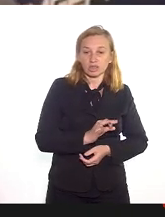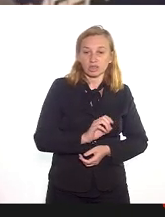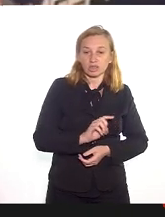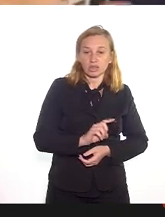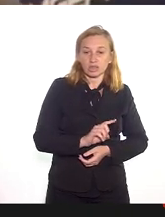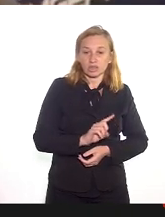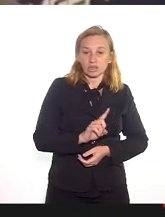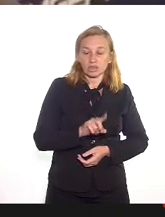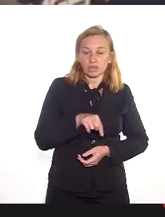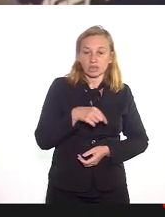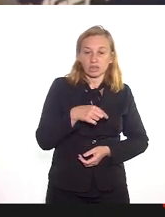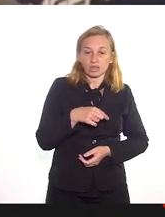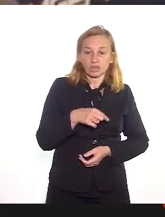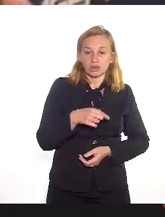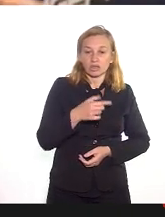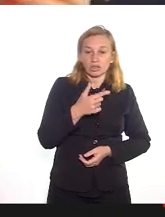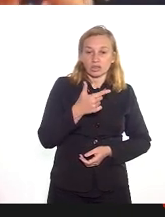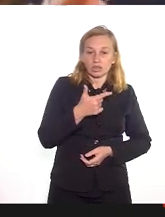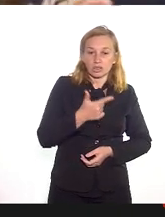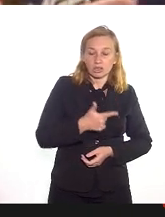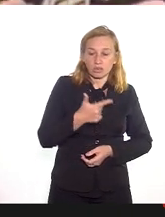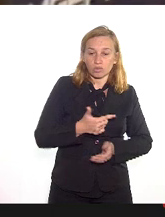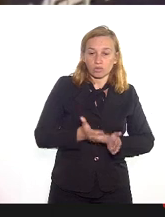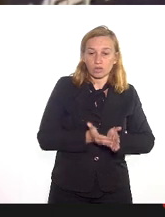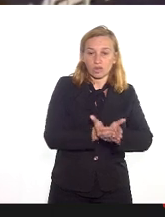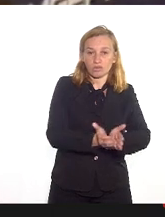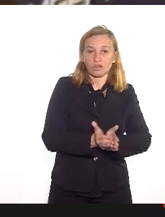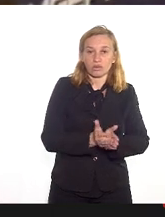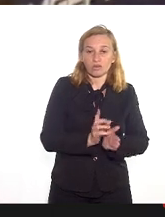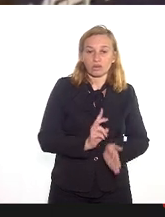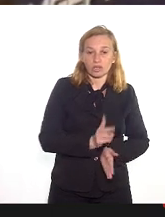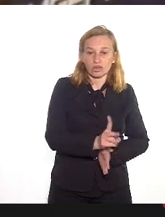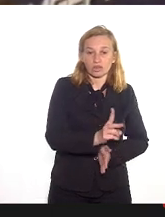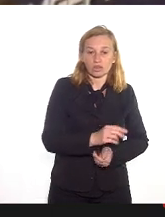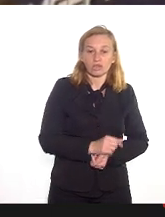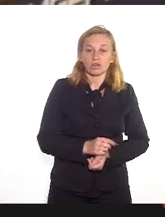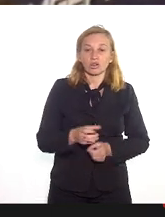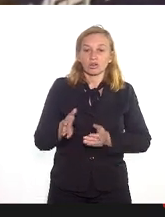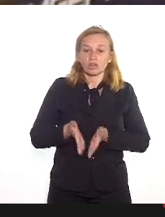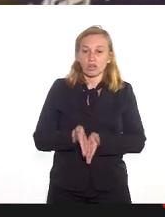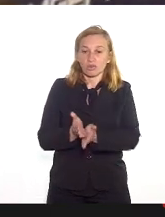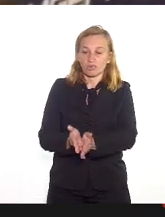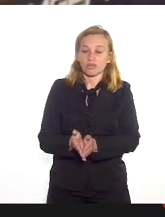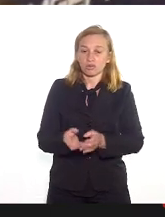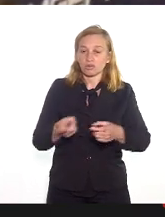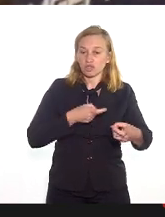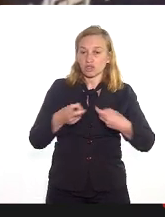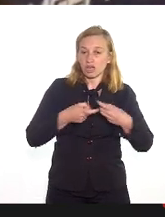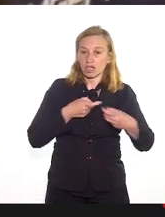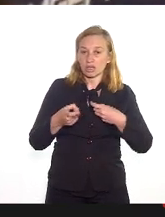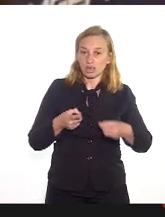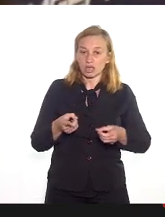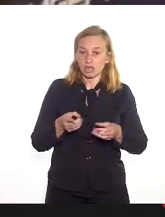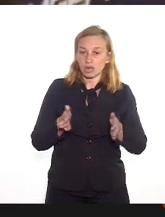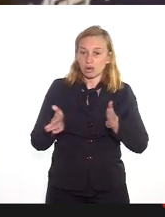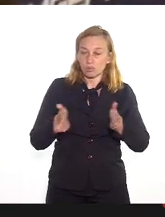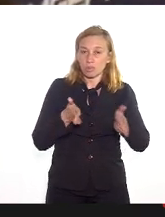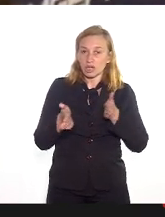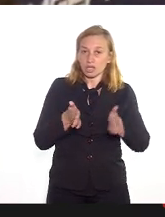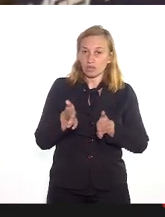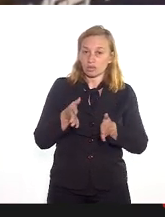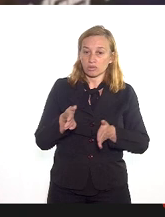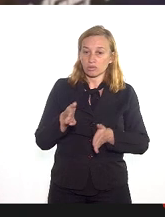partir do segundo navio. Isso, para um navio de guerra, é uma meta muito ambiciosa. Quando